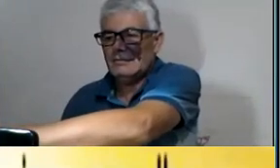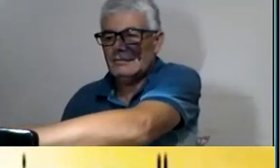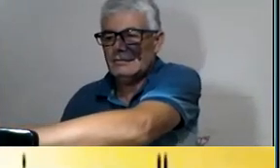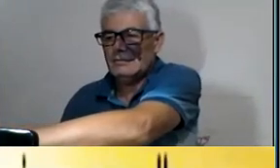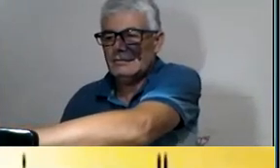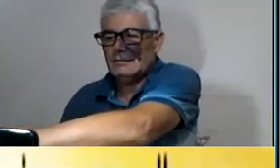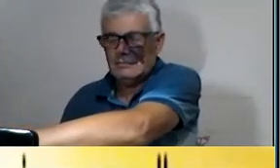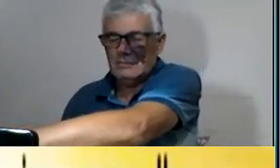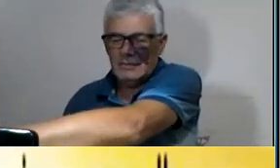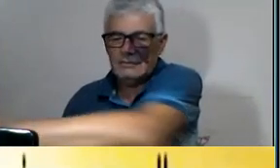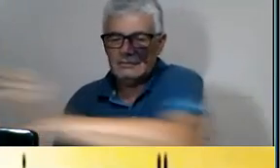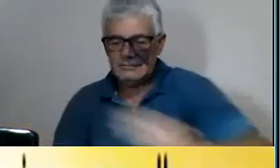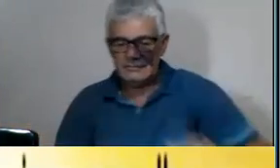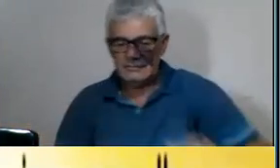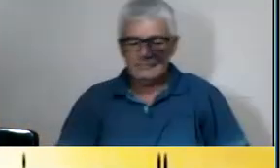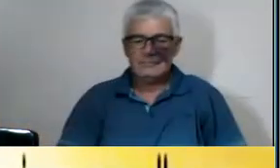Agora derrubou.